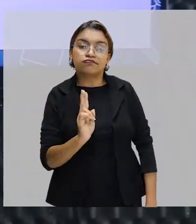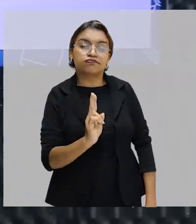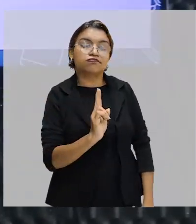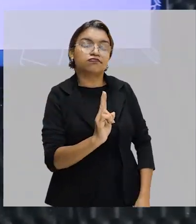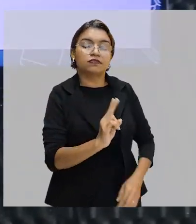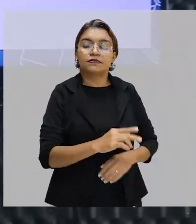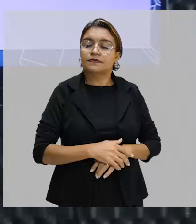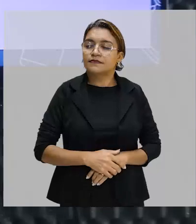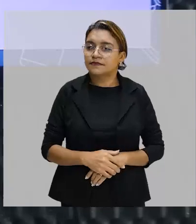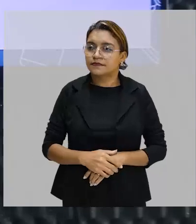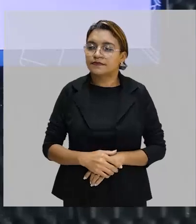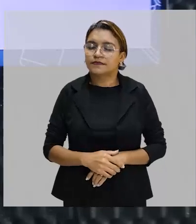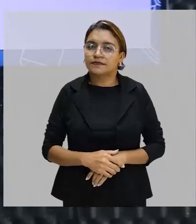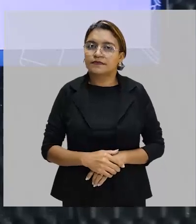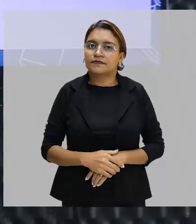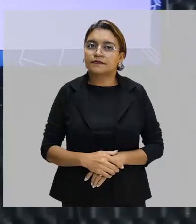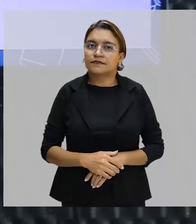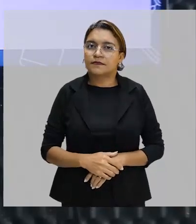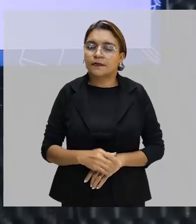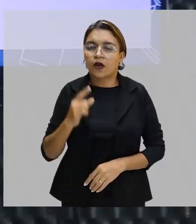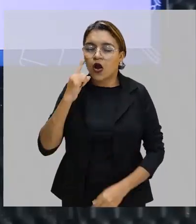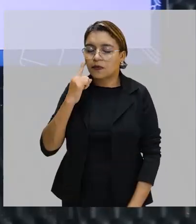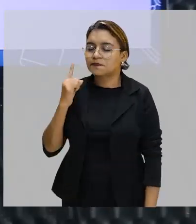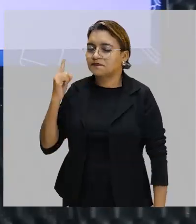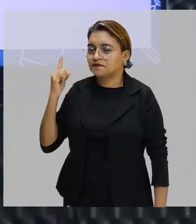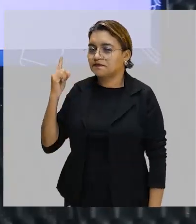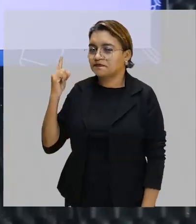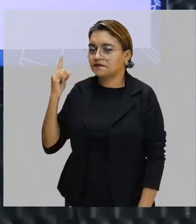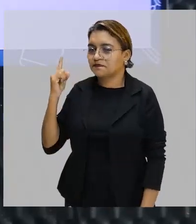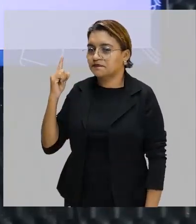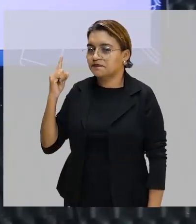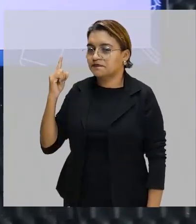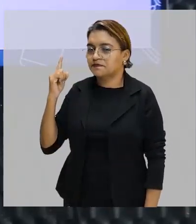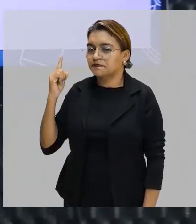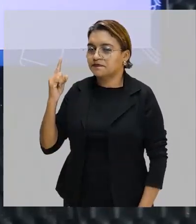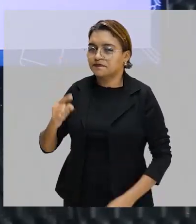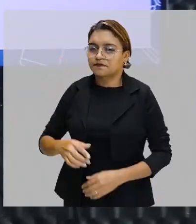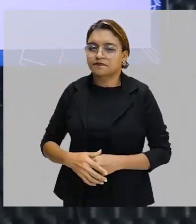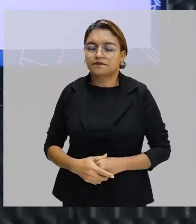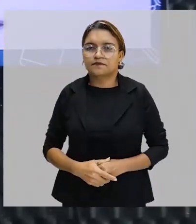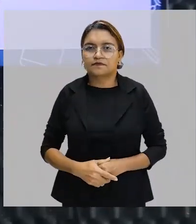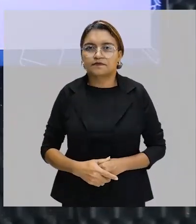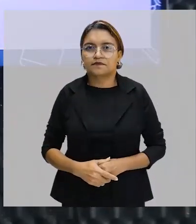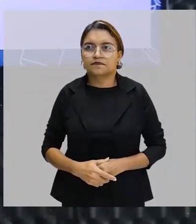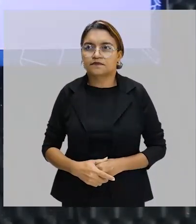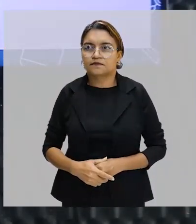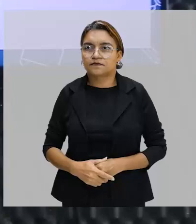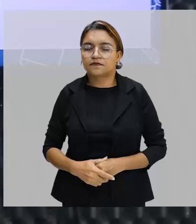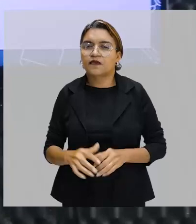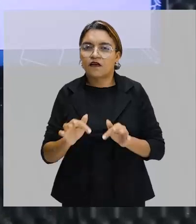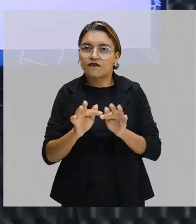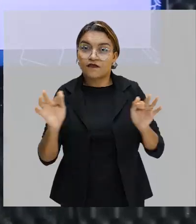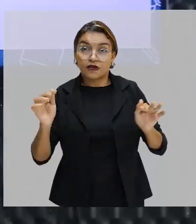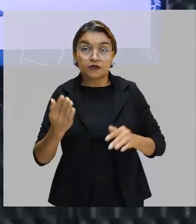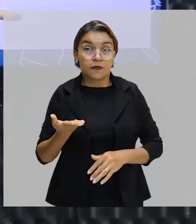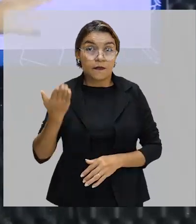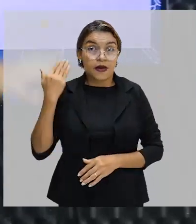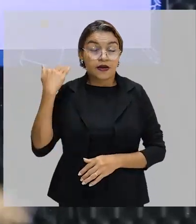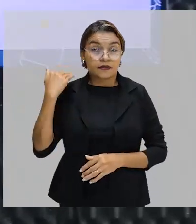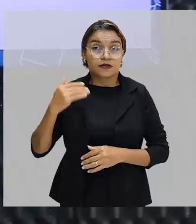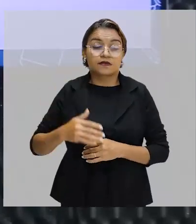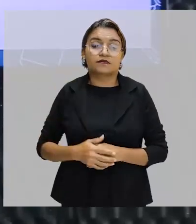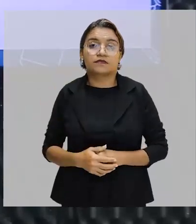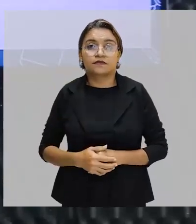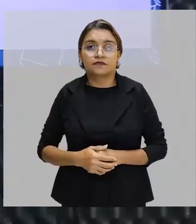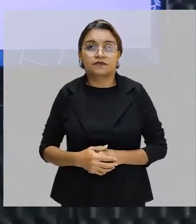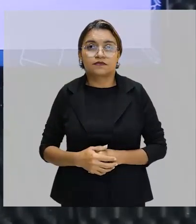diz: When I was 5, everyone told me to be a big boy. Então, aqui eu tenho uma frase no passado. Quando